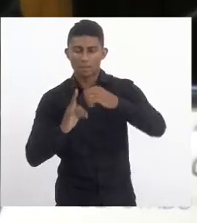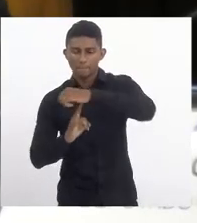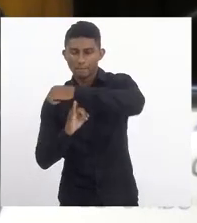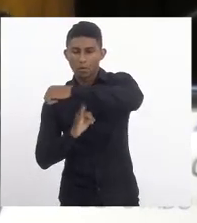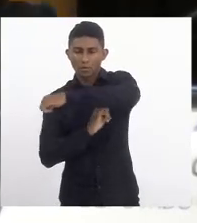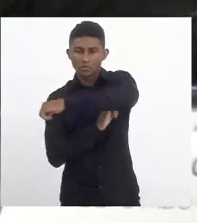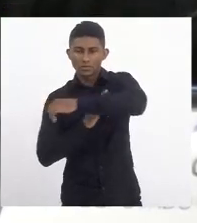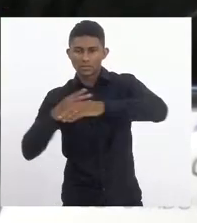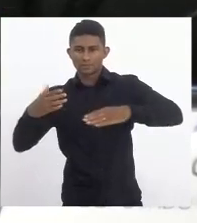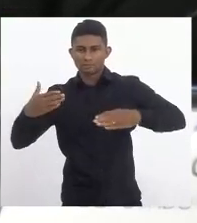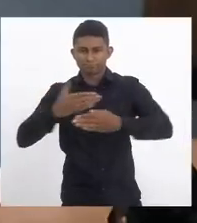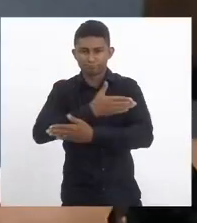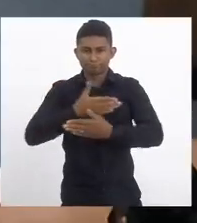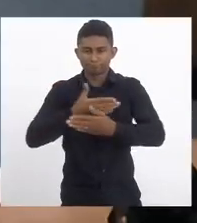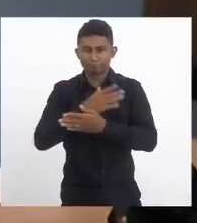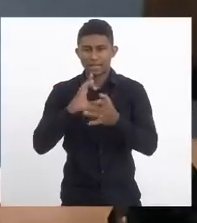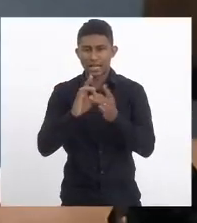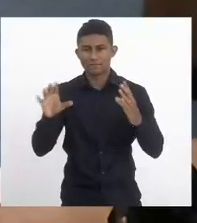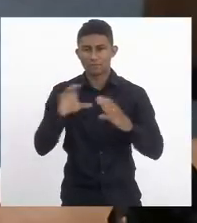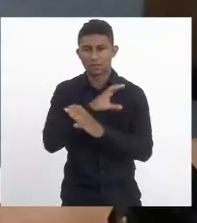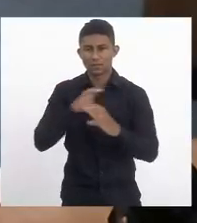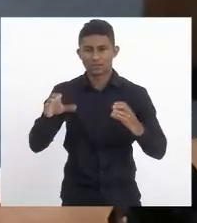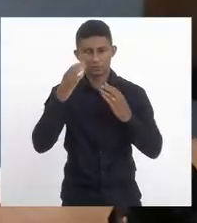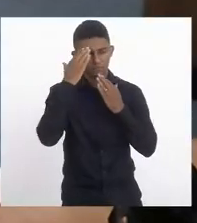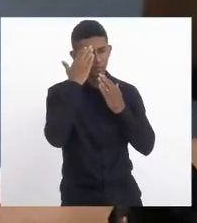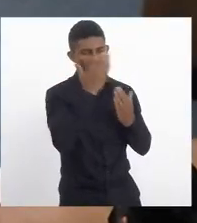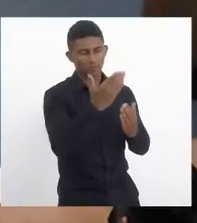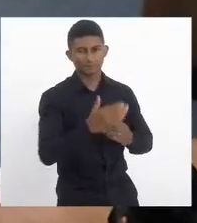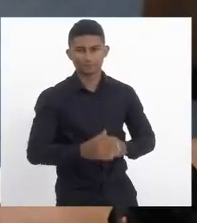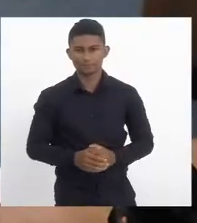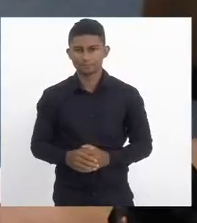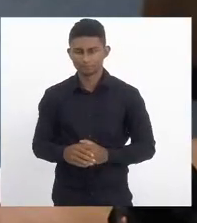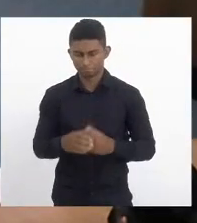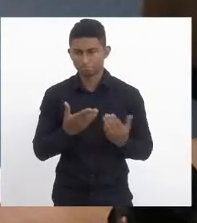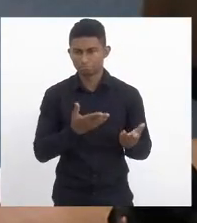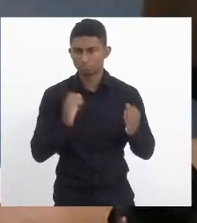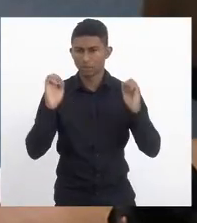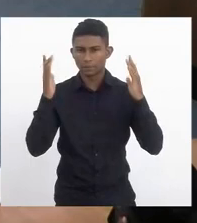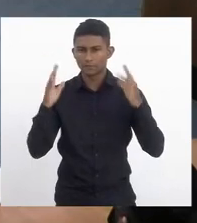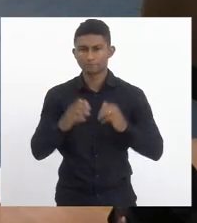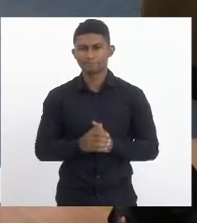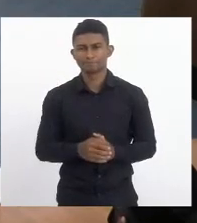obrigado. Parabéns. Estão conosco